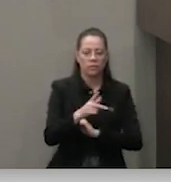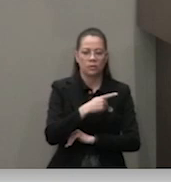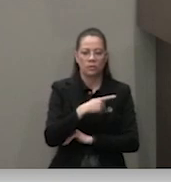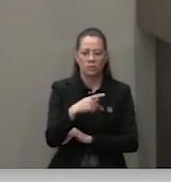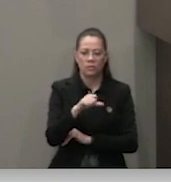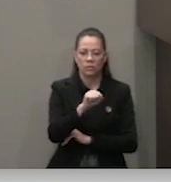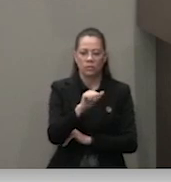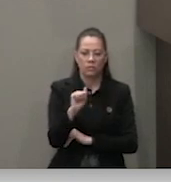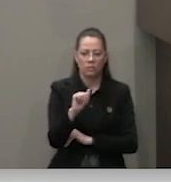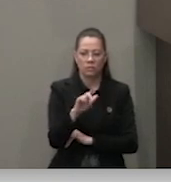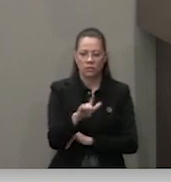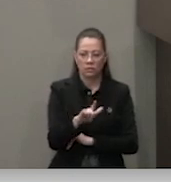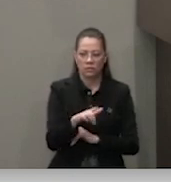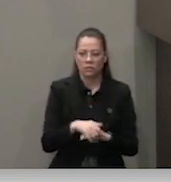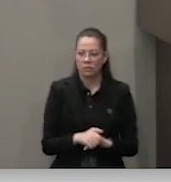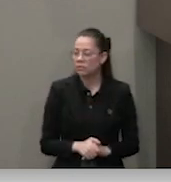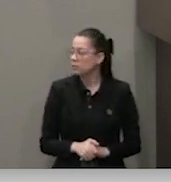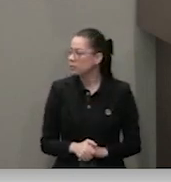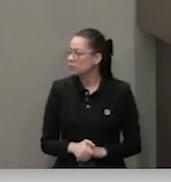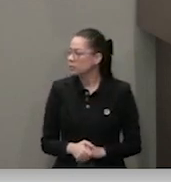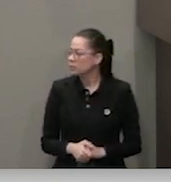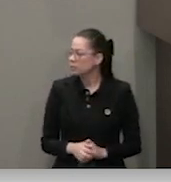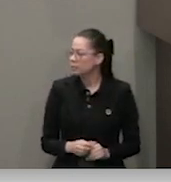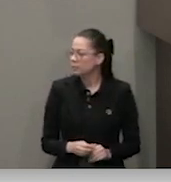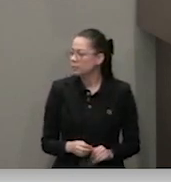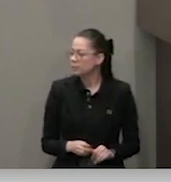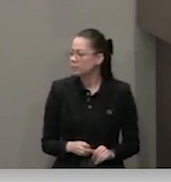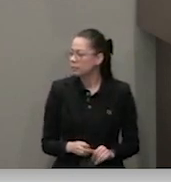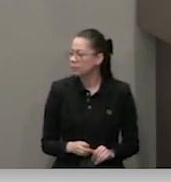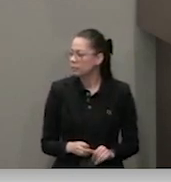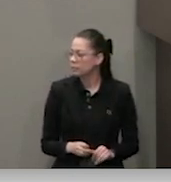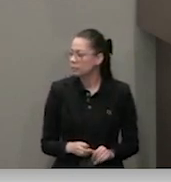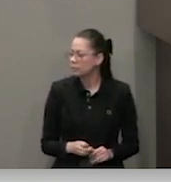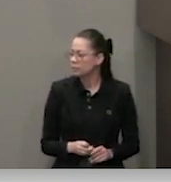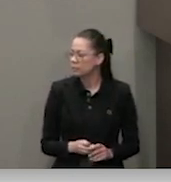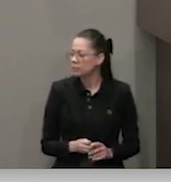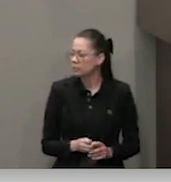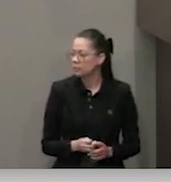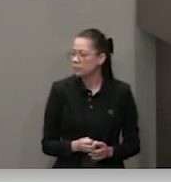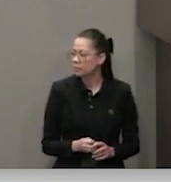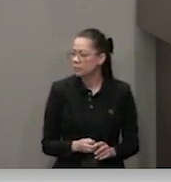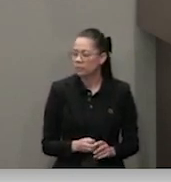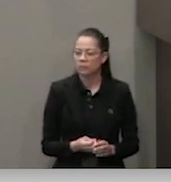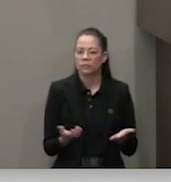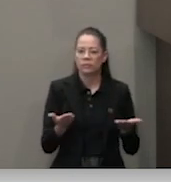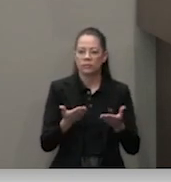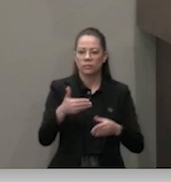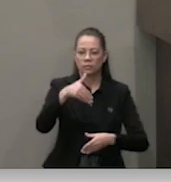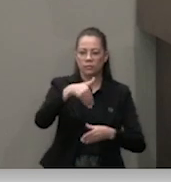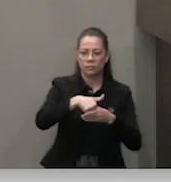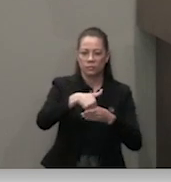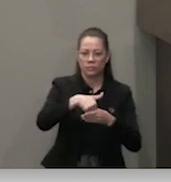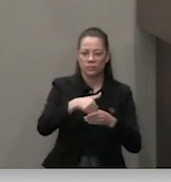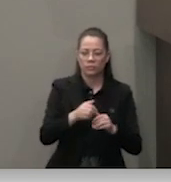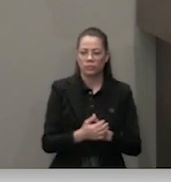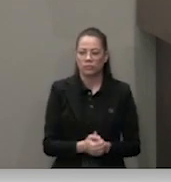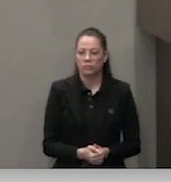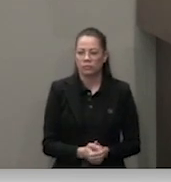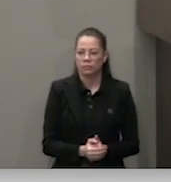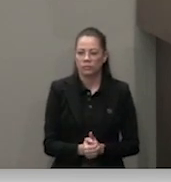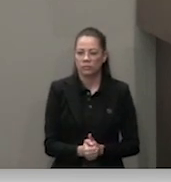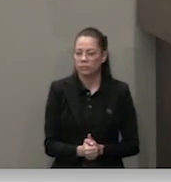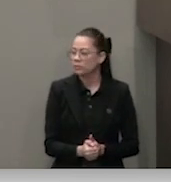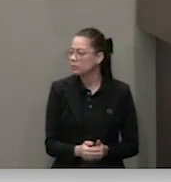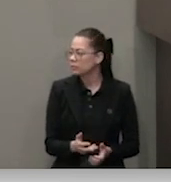Saul espinelli em votação em votação em